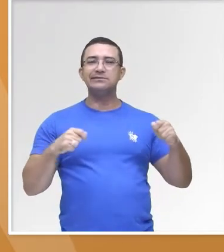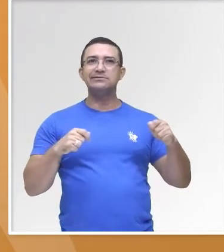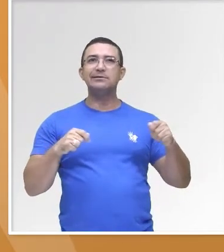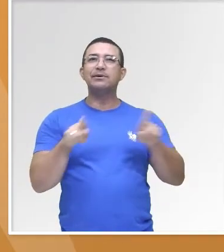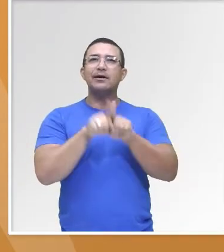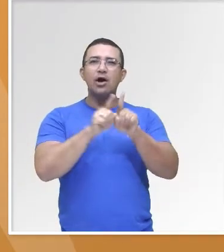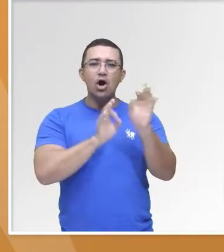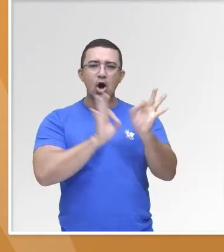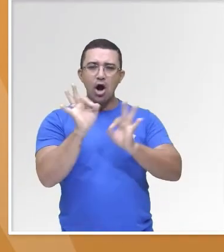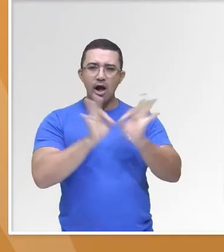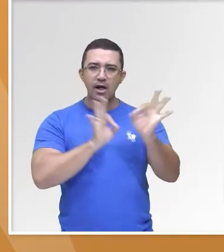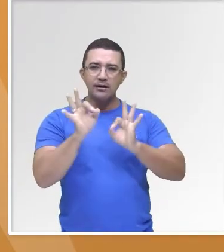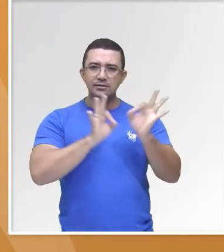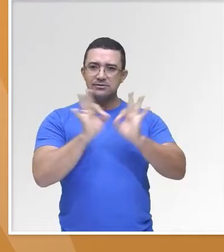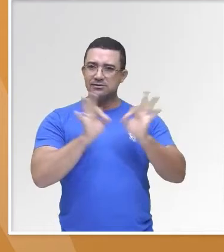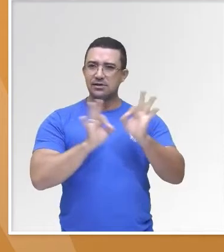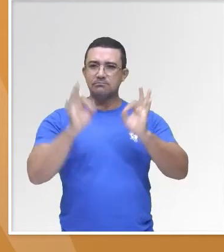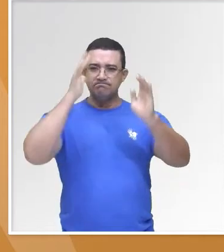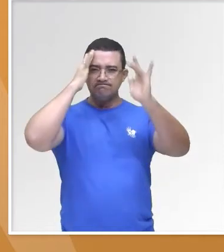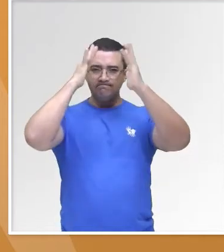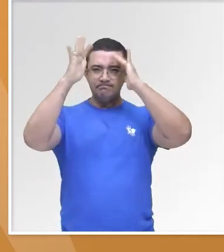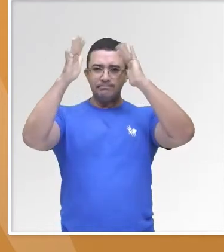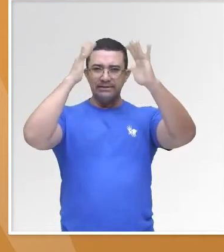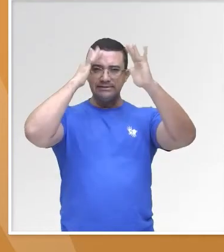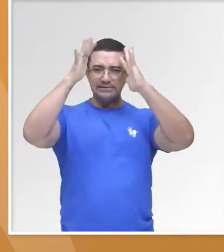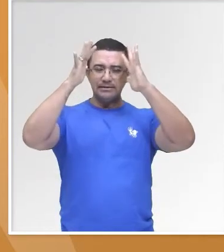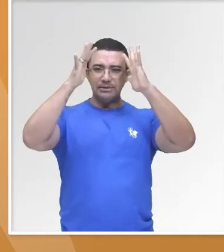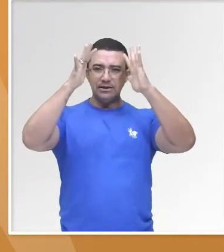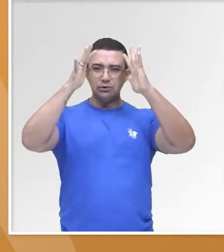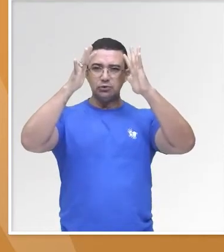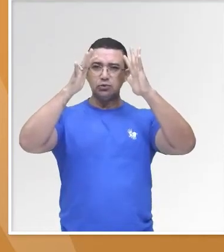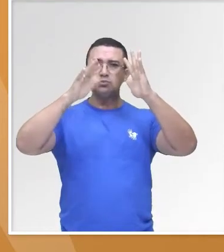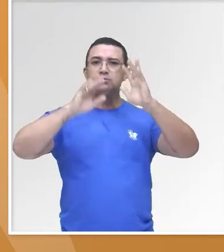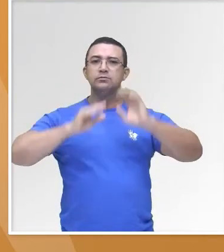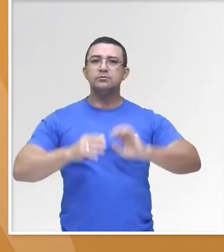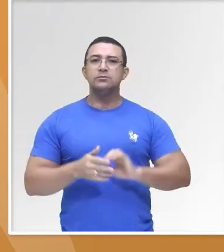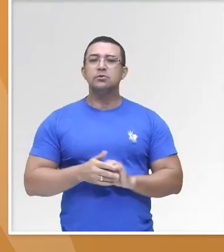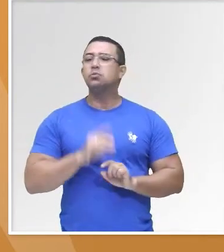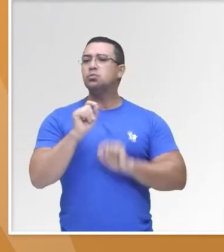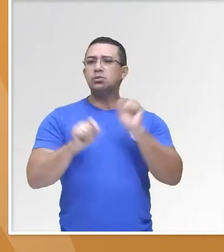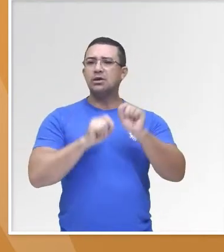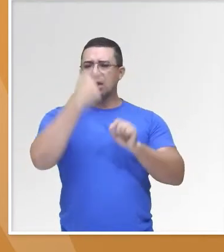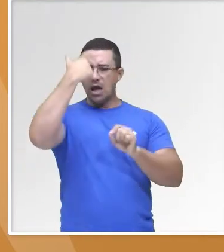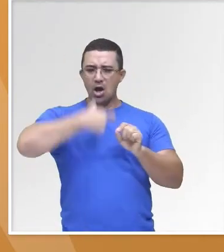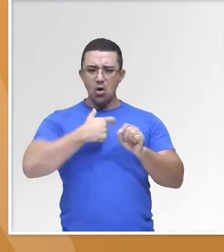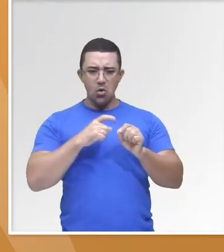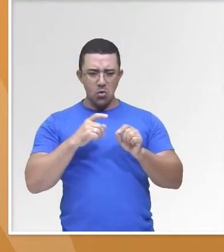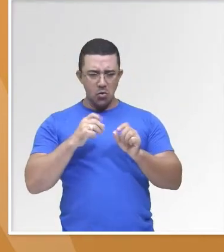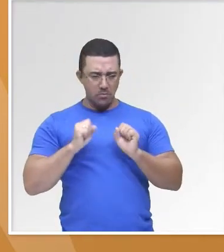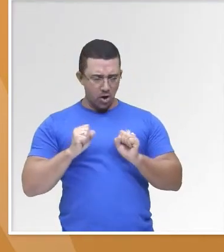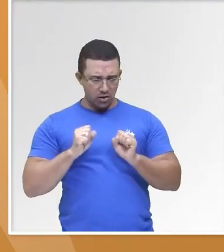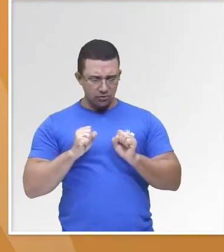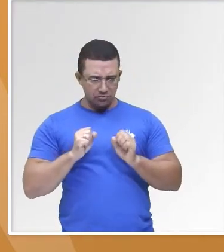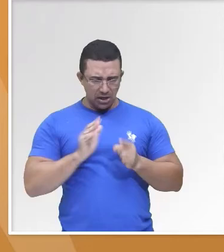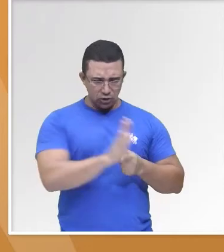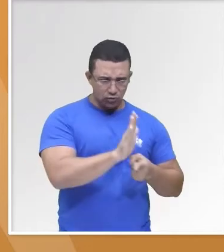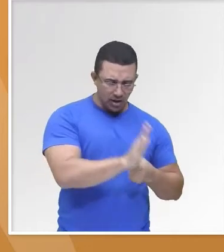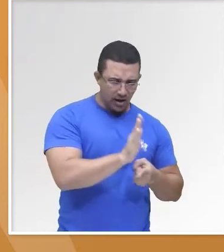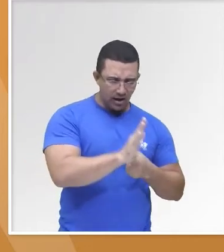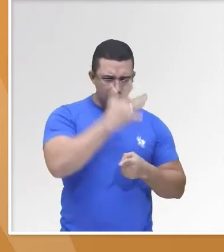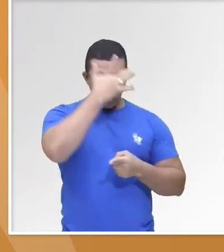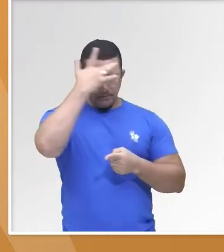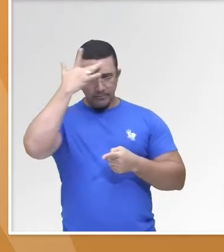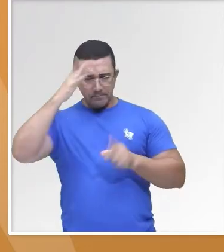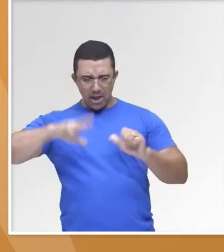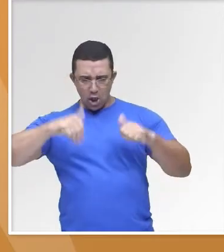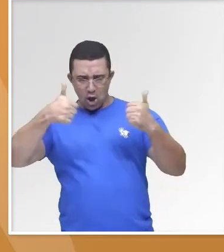organizar o pensamento e trazer reflexões. O que eu posso favorecer? O que eu posso